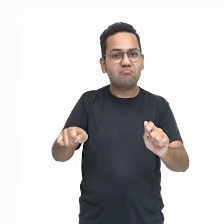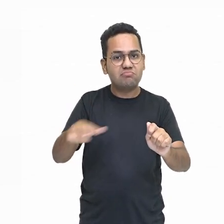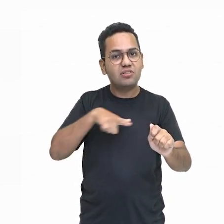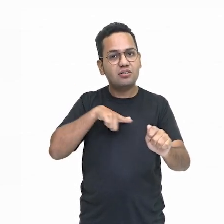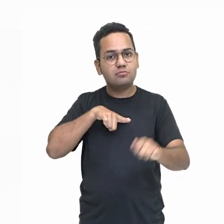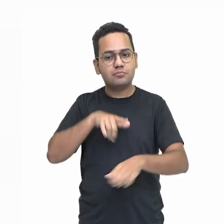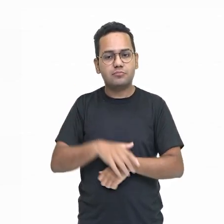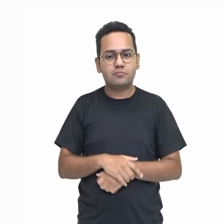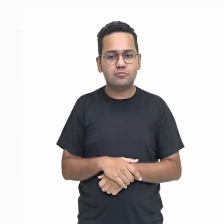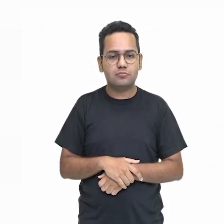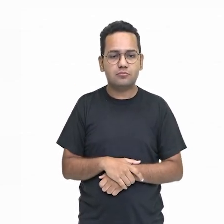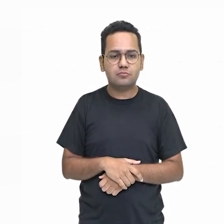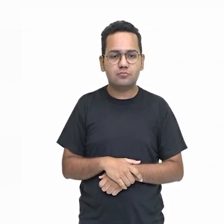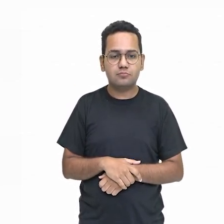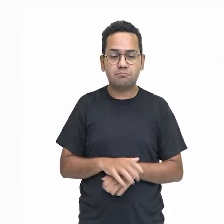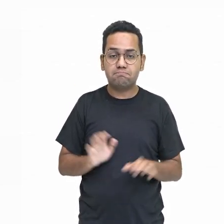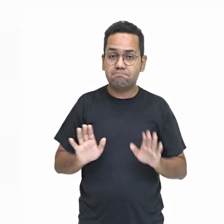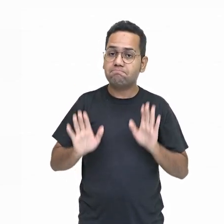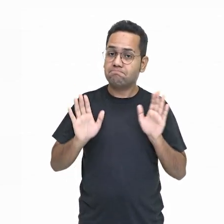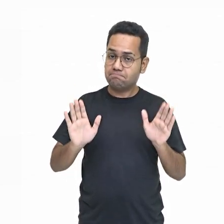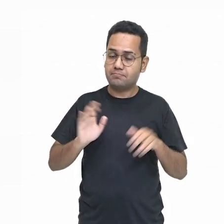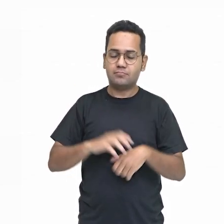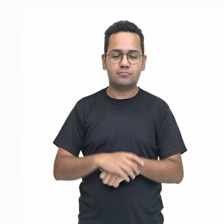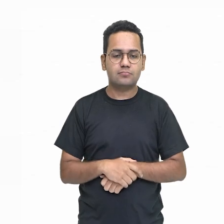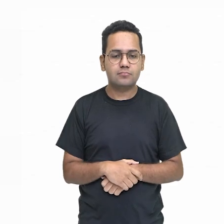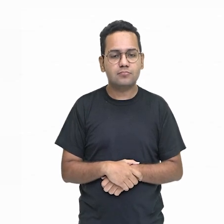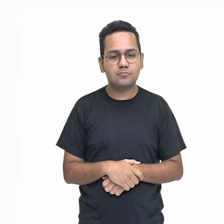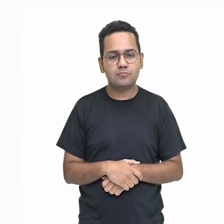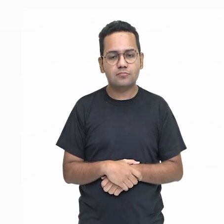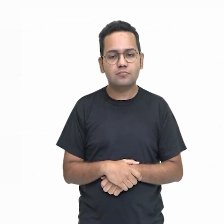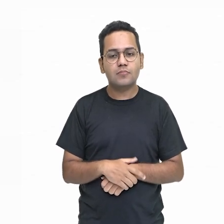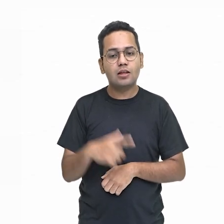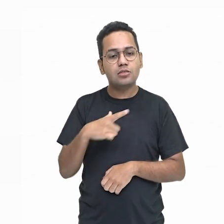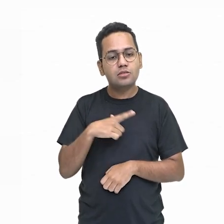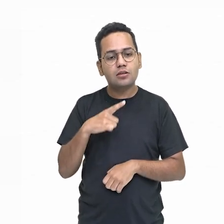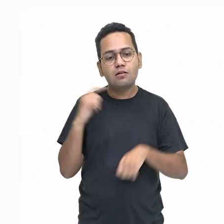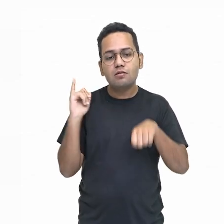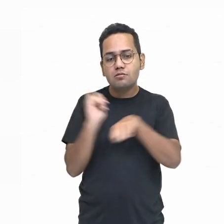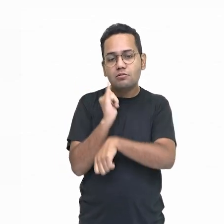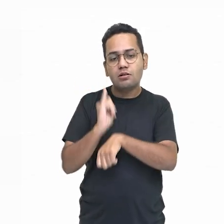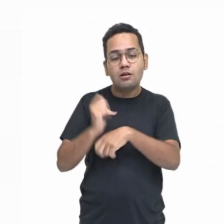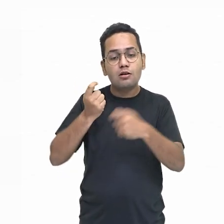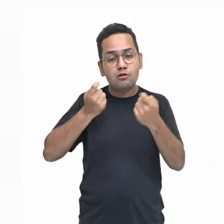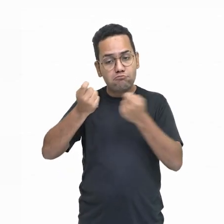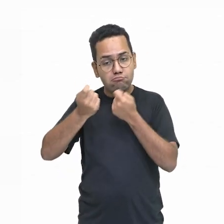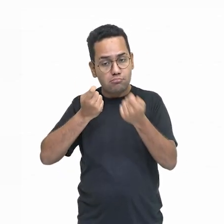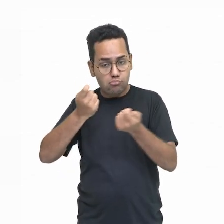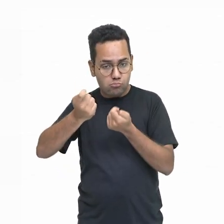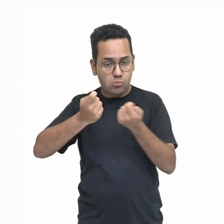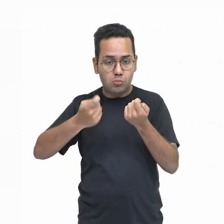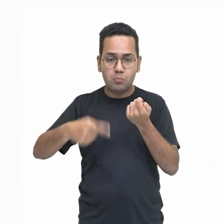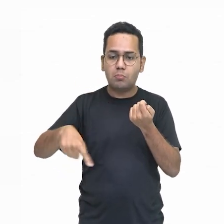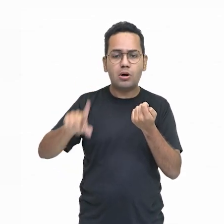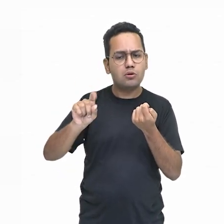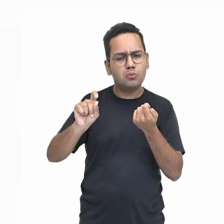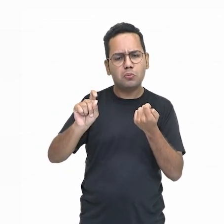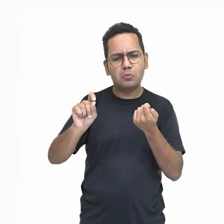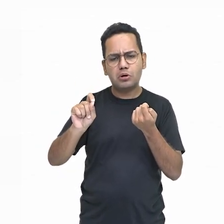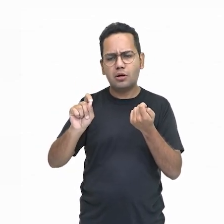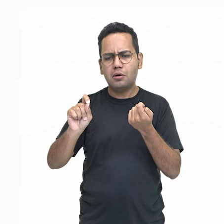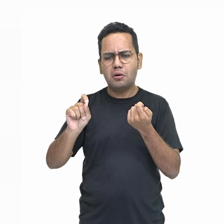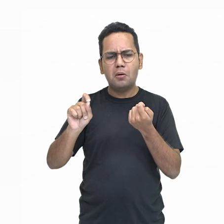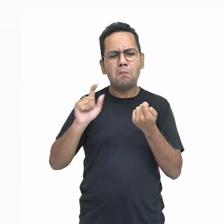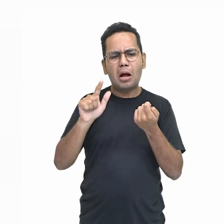mas, ao mesmo tempo, estabelecer mecanismos de controle que não permitam o aparecimento